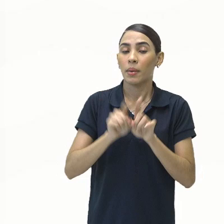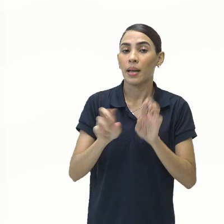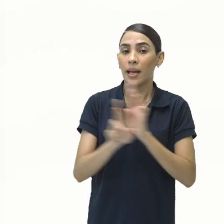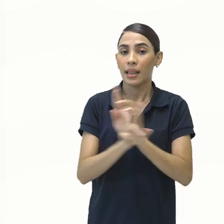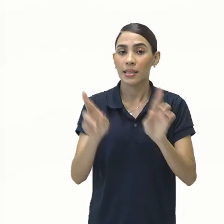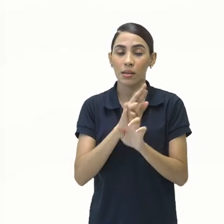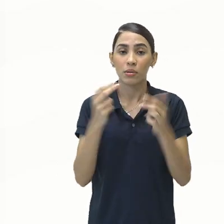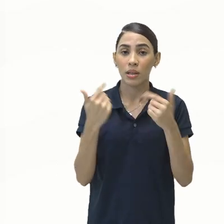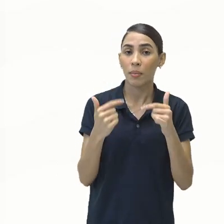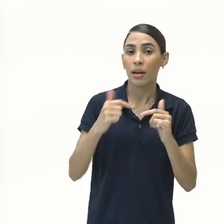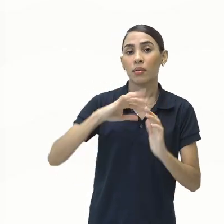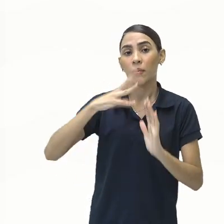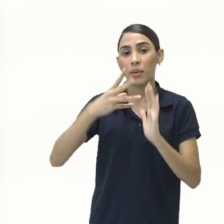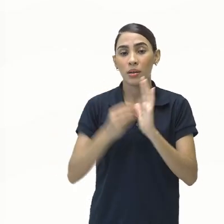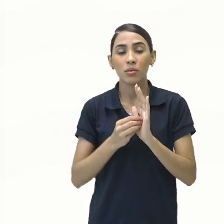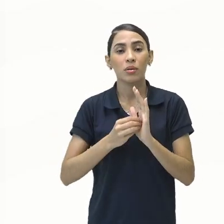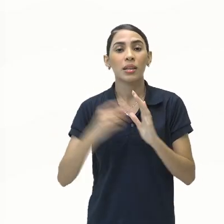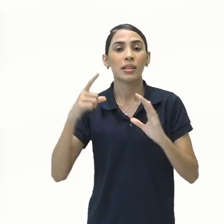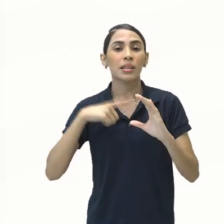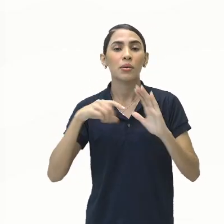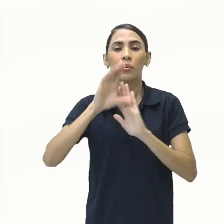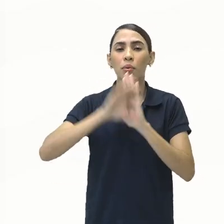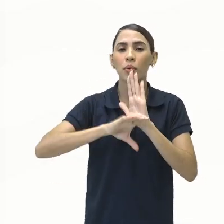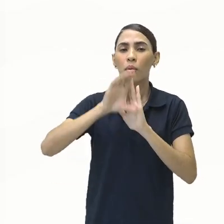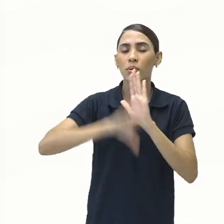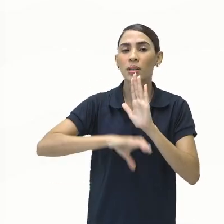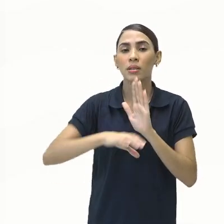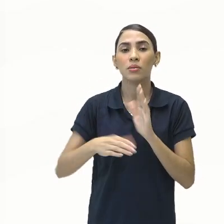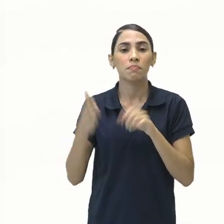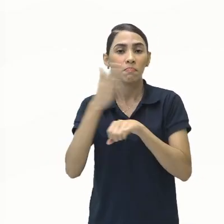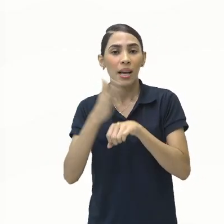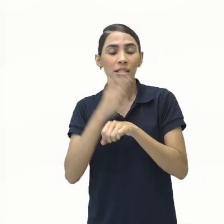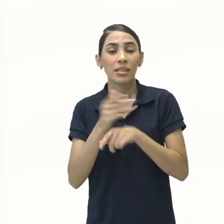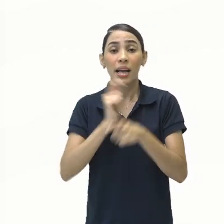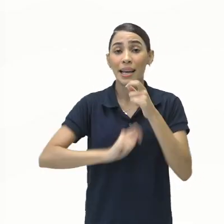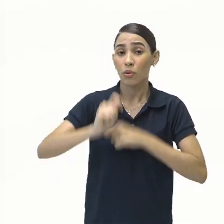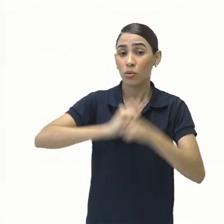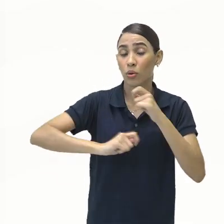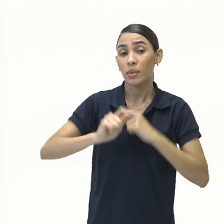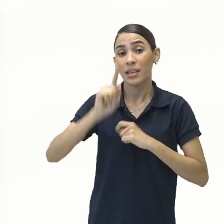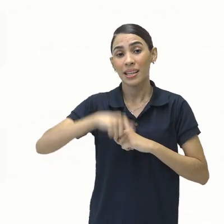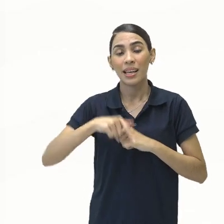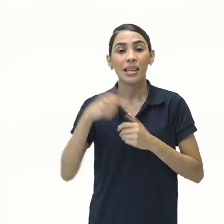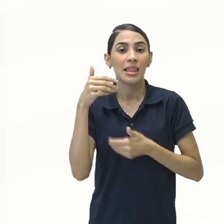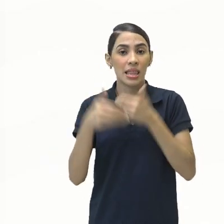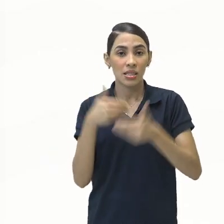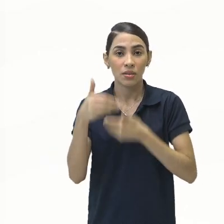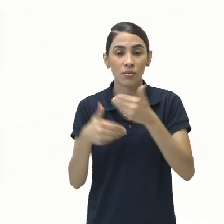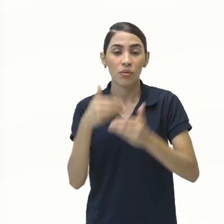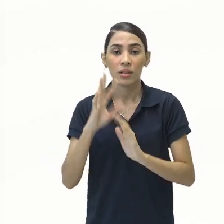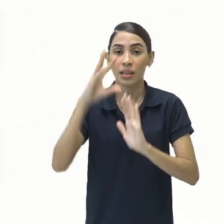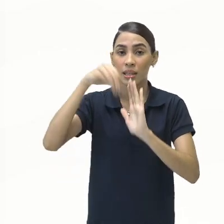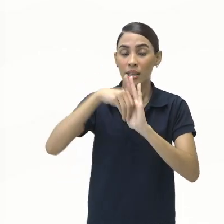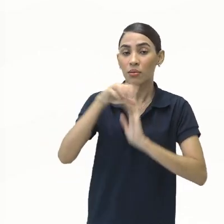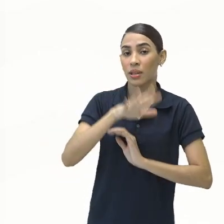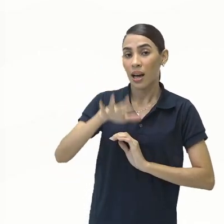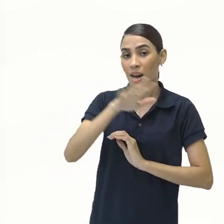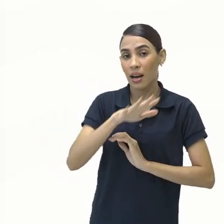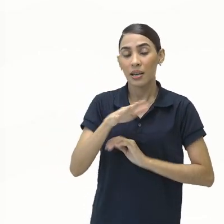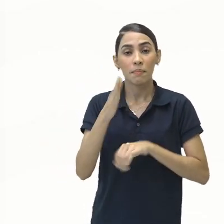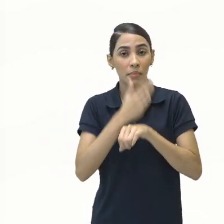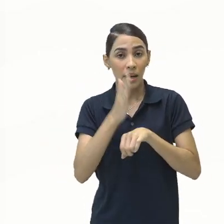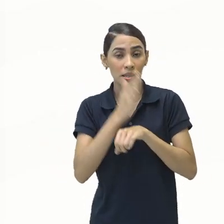trabalho na Amazônia, elas são definidas pelas atividades econômicas que são desenvolvidas dentro dessa região. São as